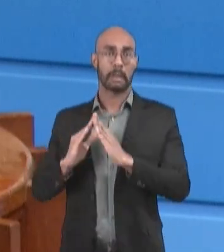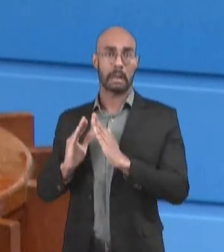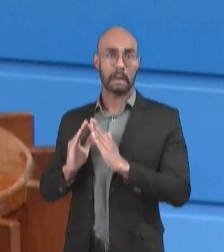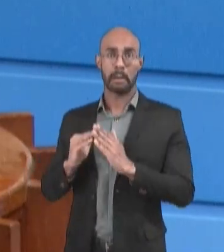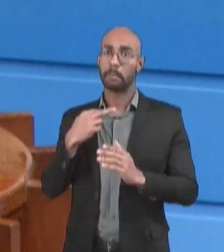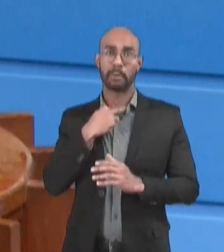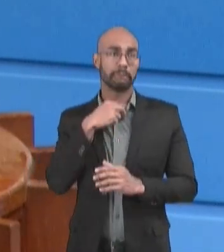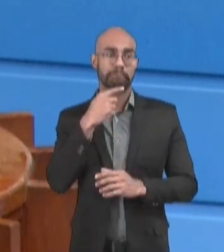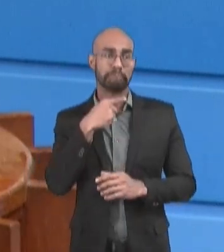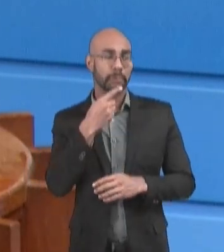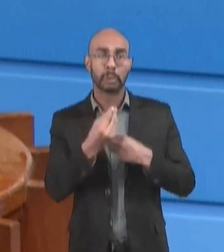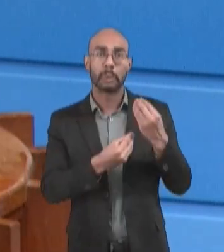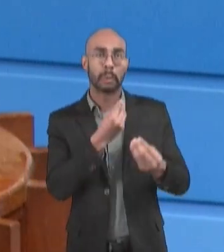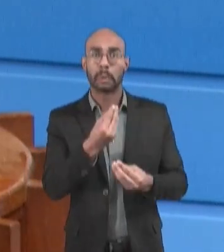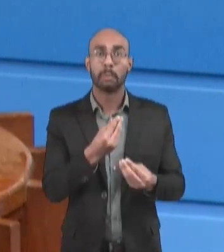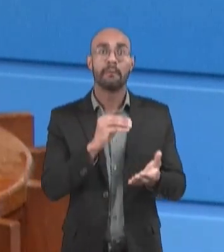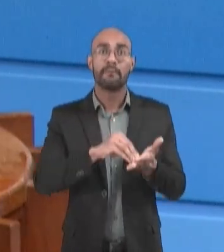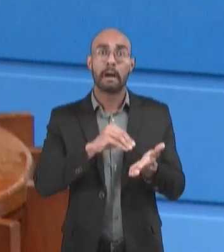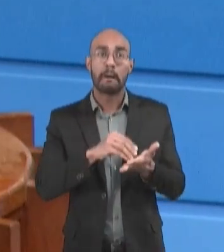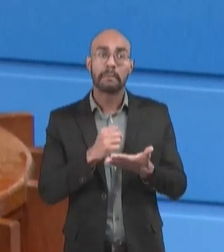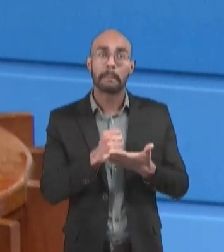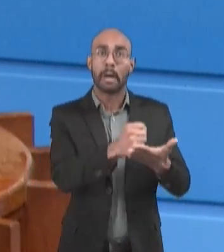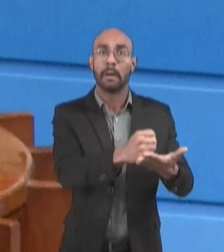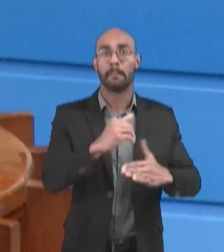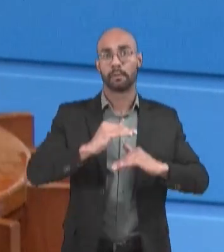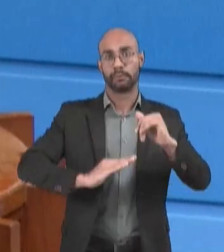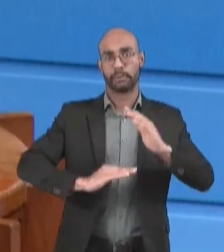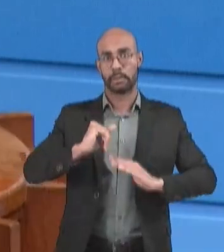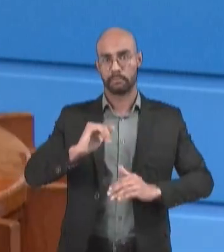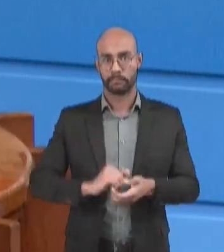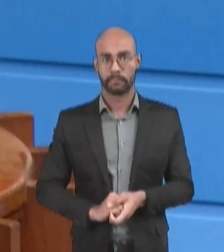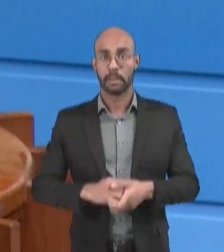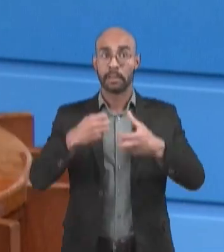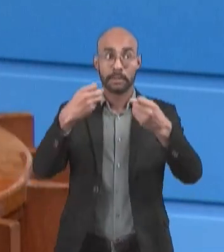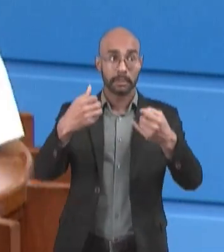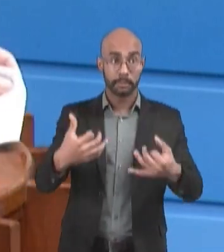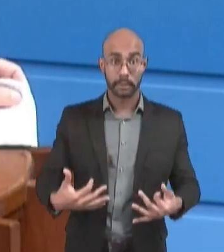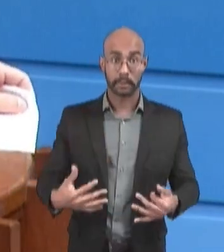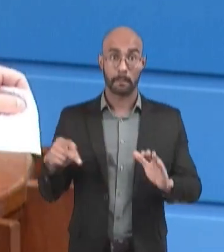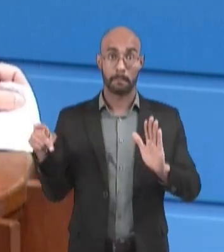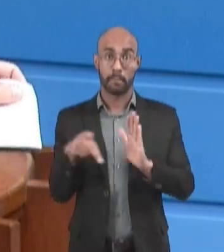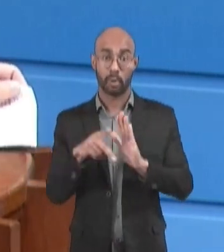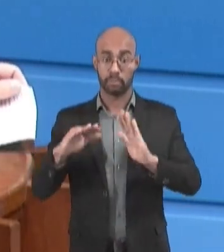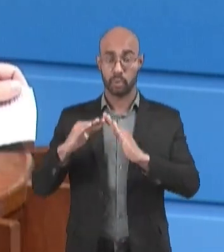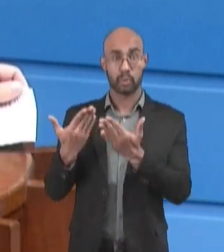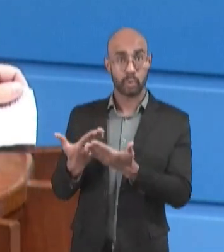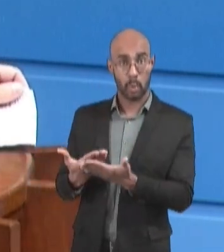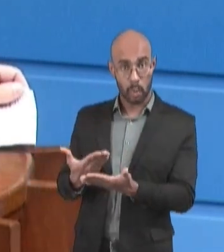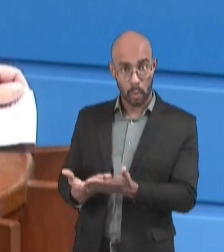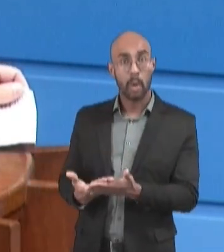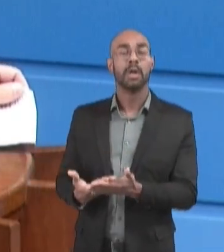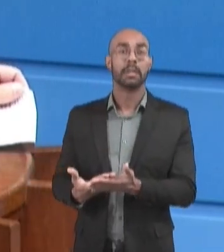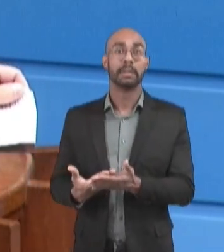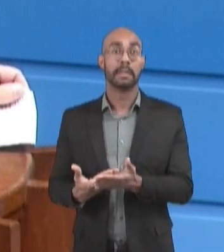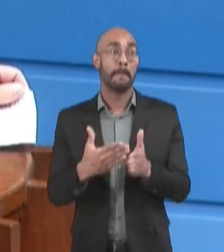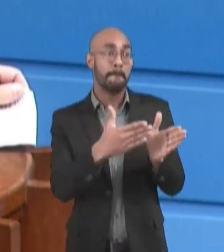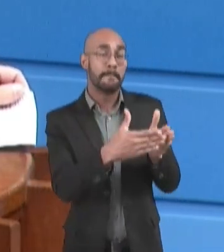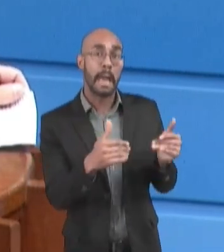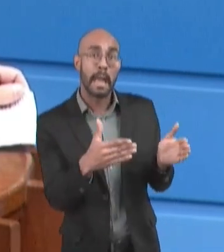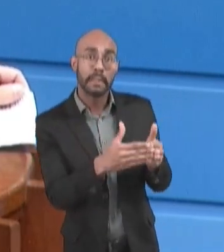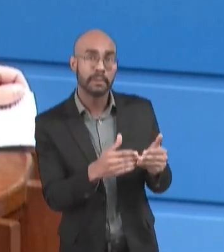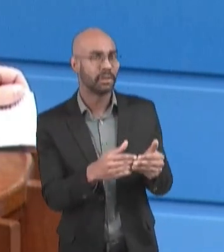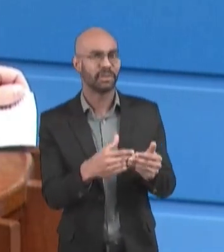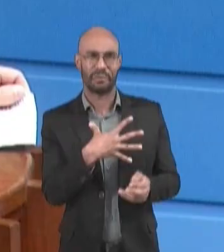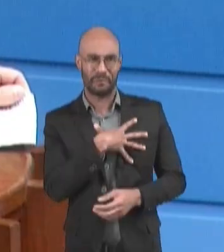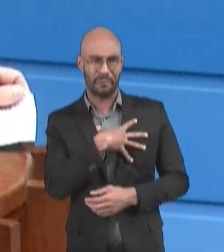Aí aqui relatos de mães que dizem que a própria escola pediu para que os